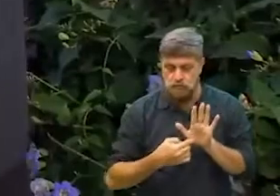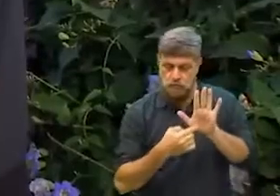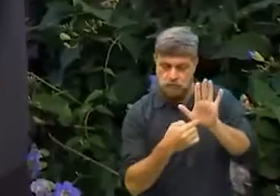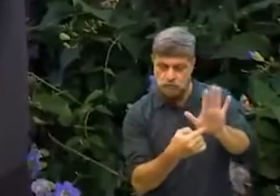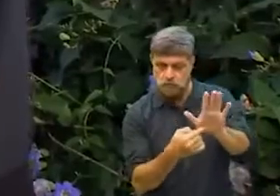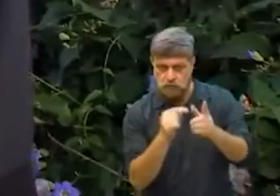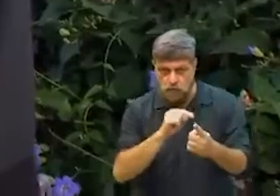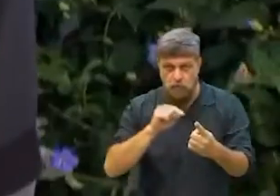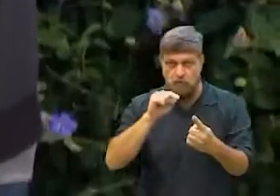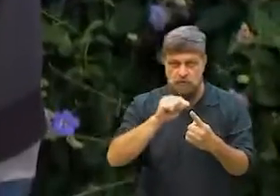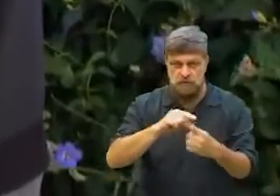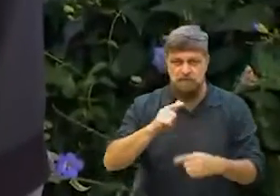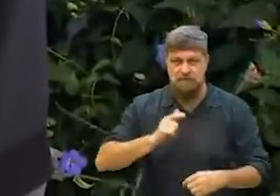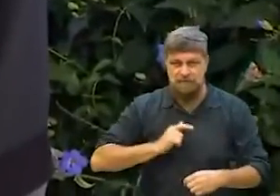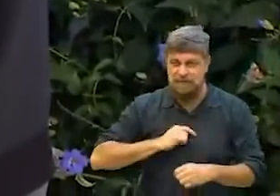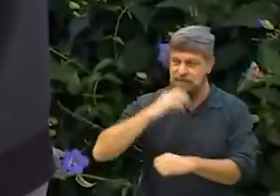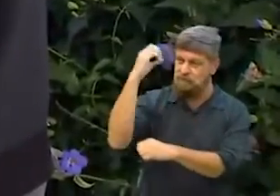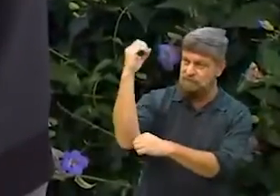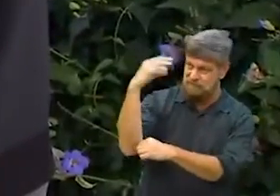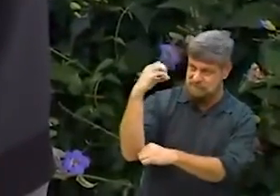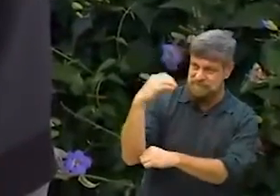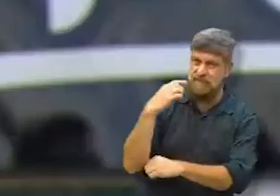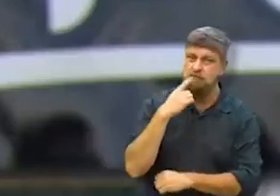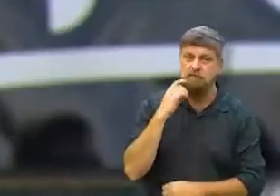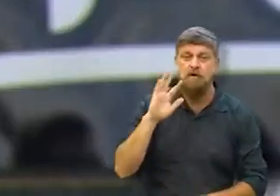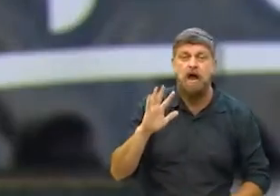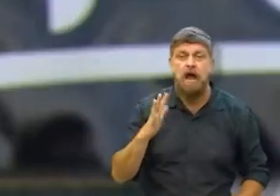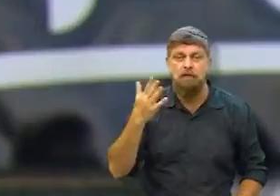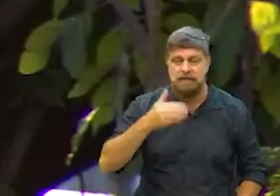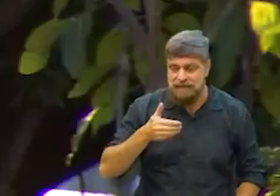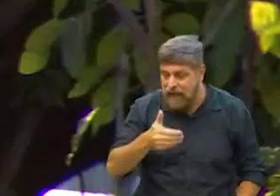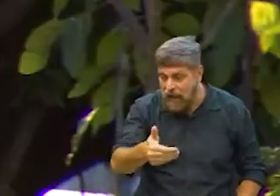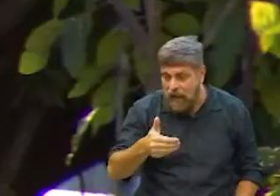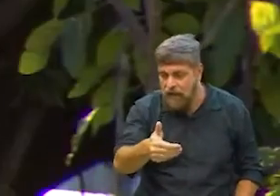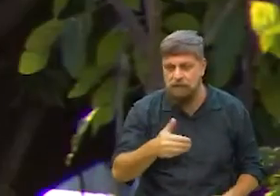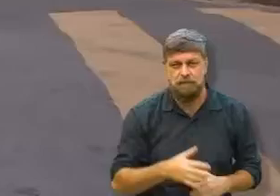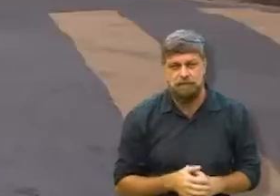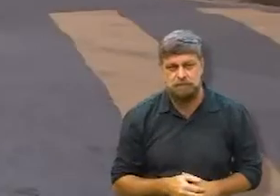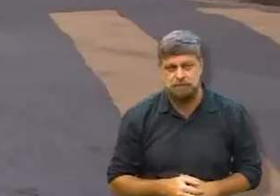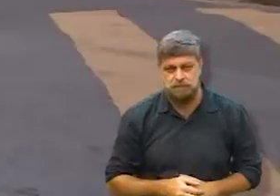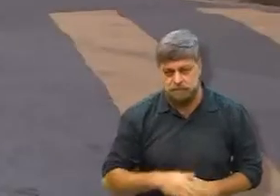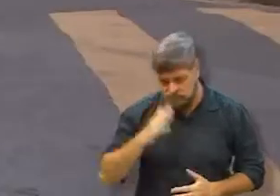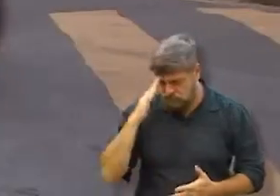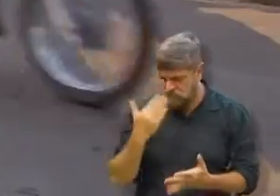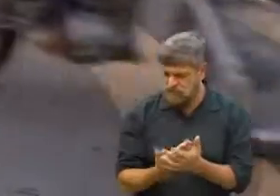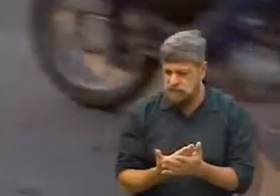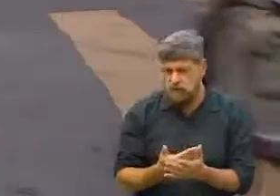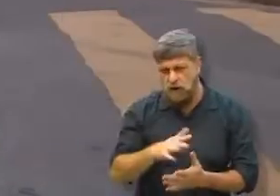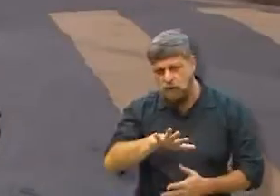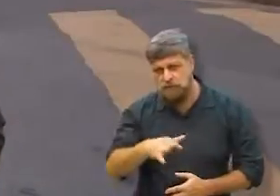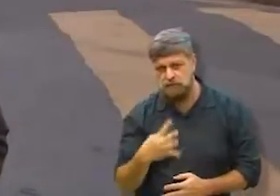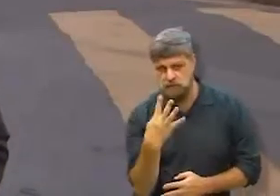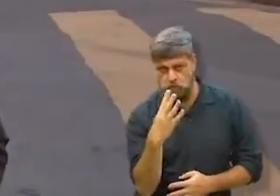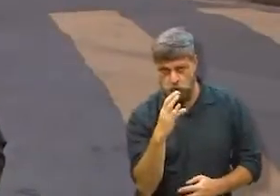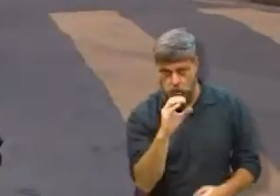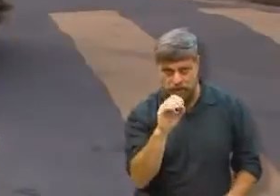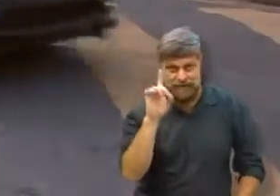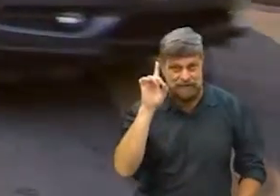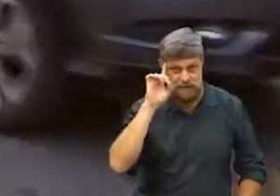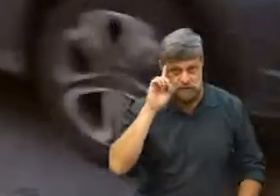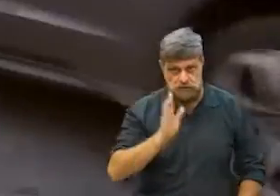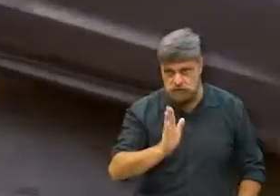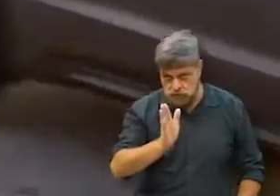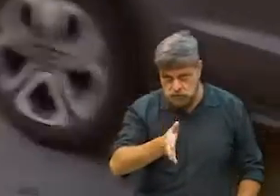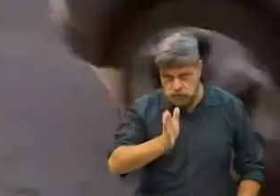estudo realizado para a implantação de sinalização semafórica, que deve acontecer em breve. Eu acredito que dentro de 40